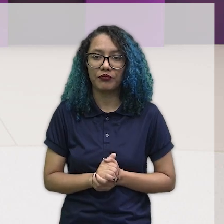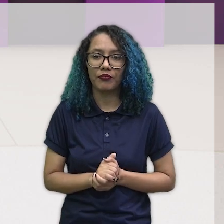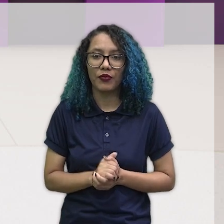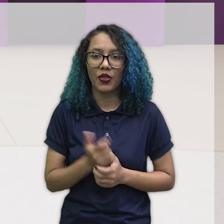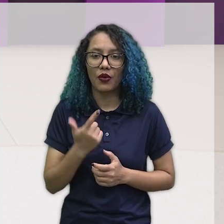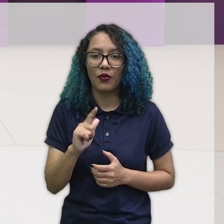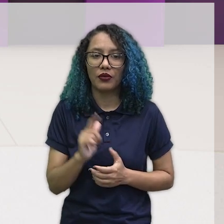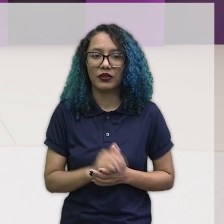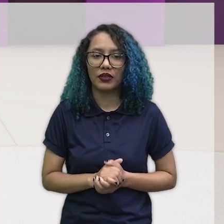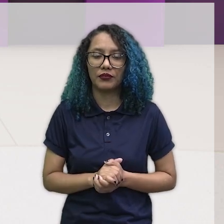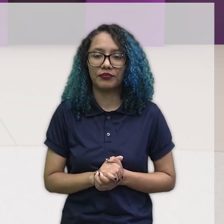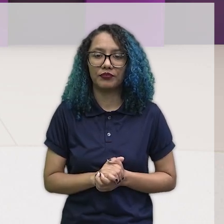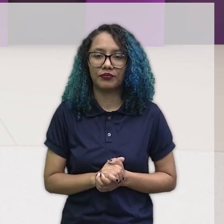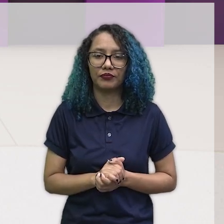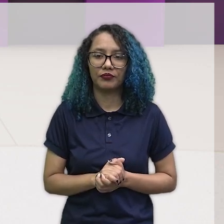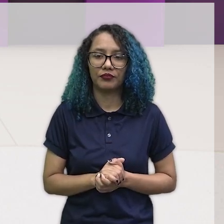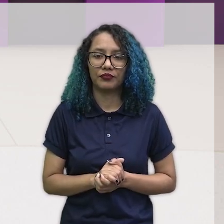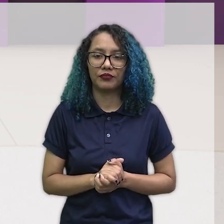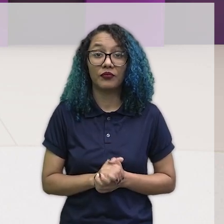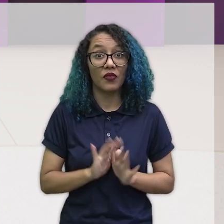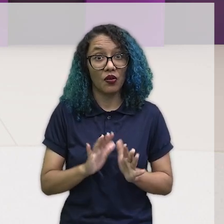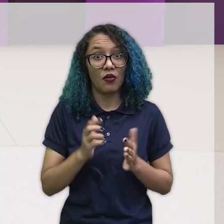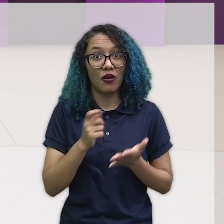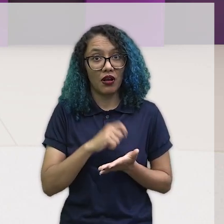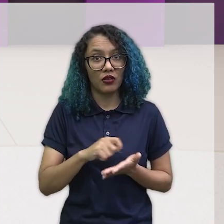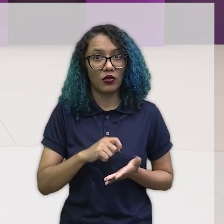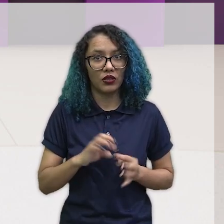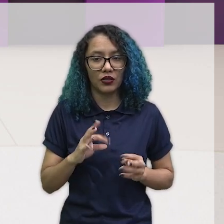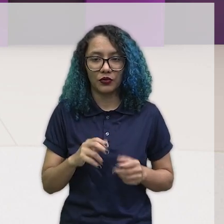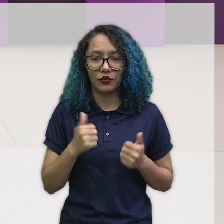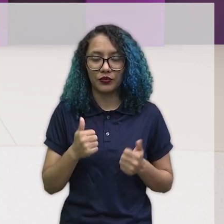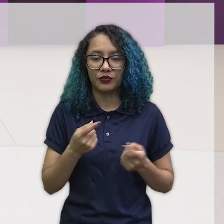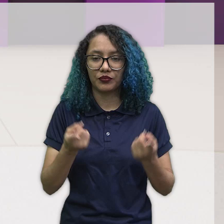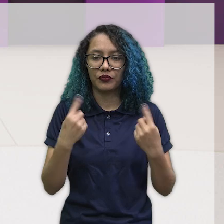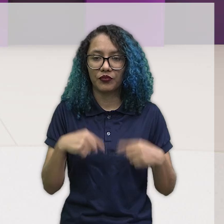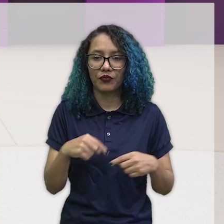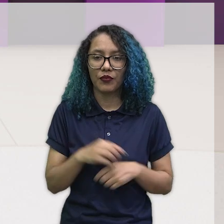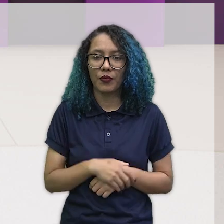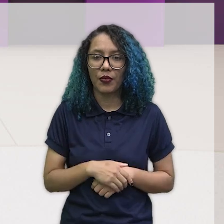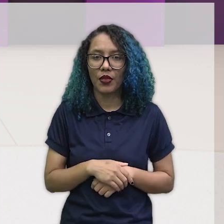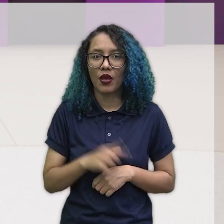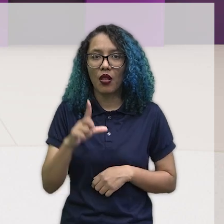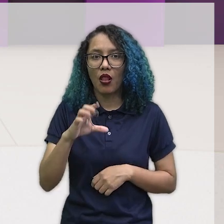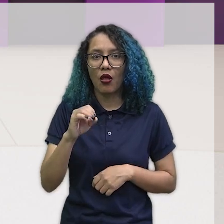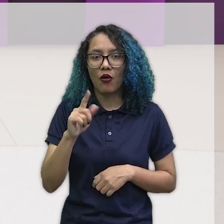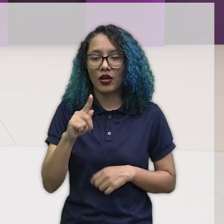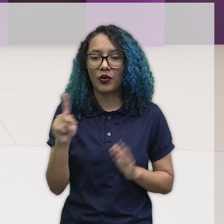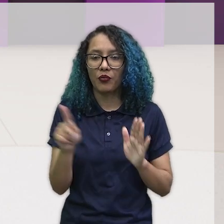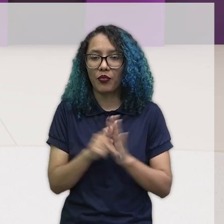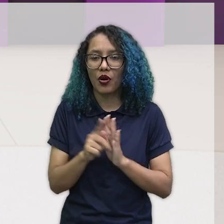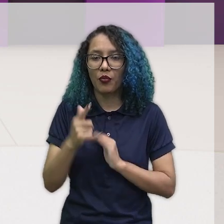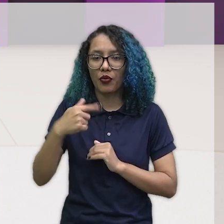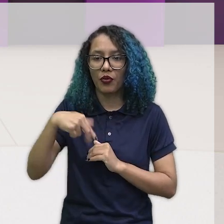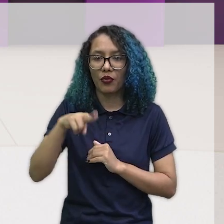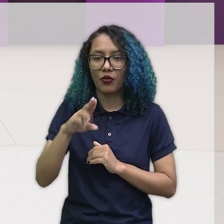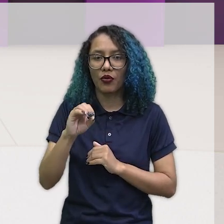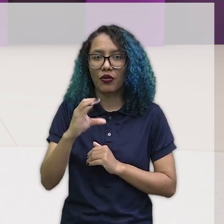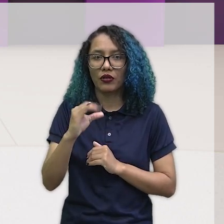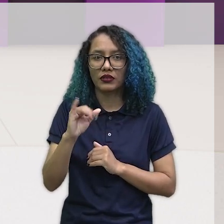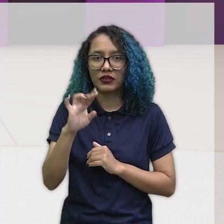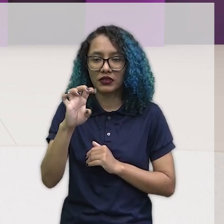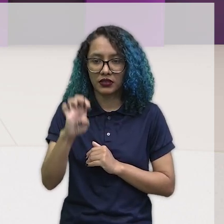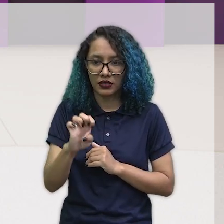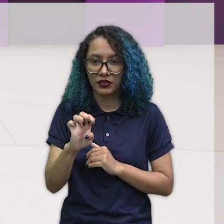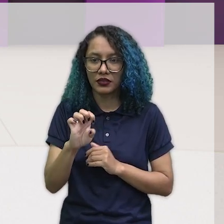agora, a próxima propriedade aí, tome nota, não perca nenhum passo. Logaritmo do quociente. Nós temos aí